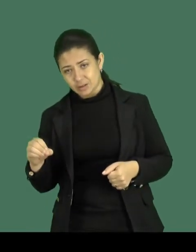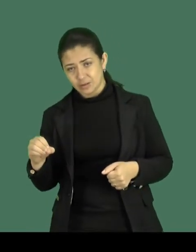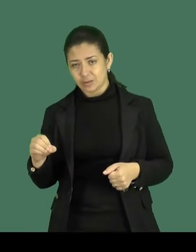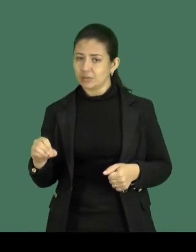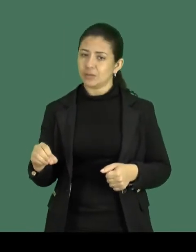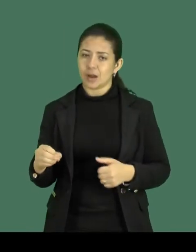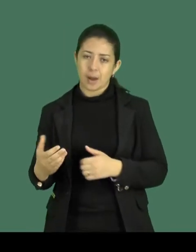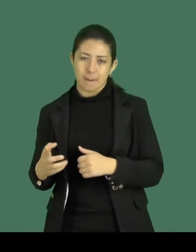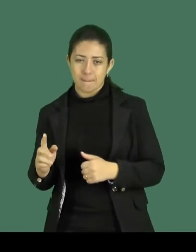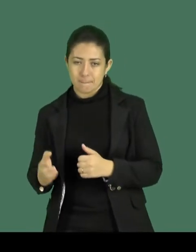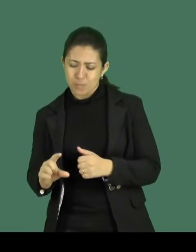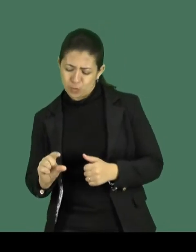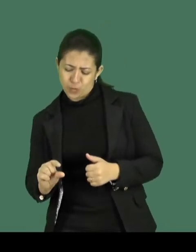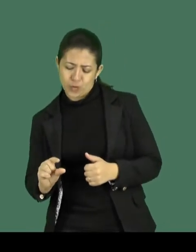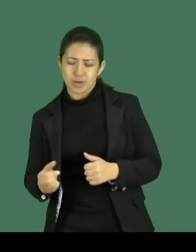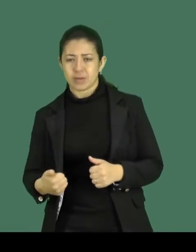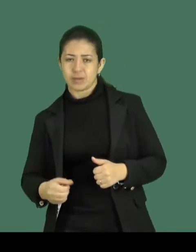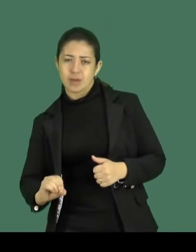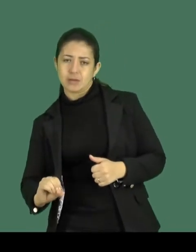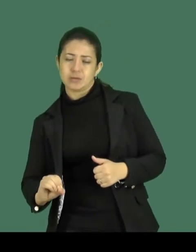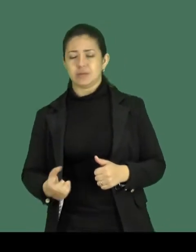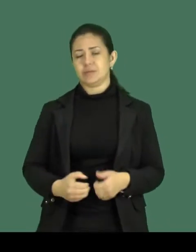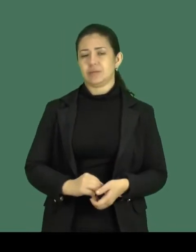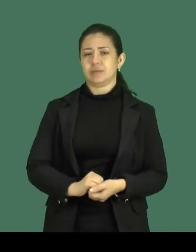100, cuja base é 10.